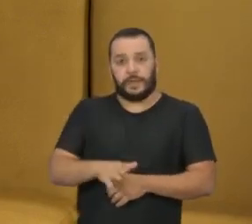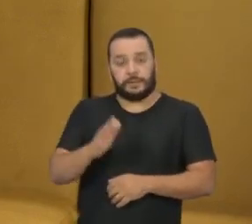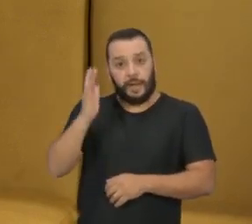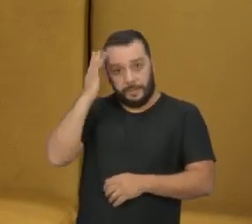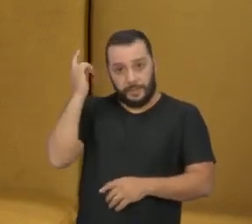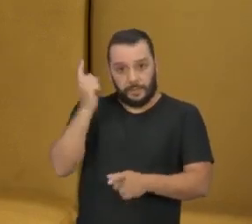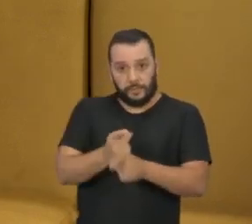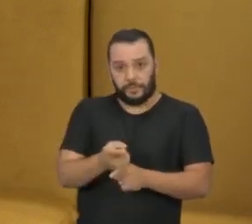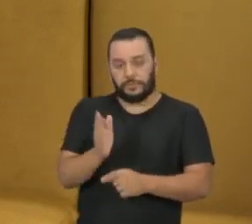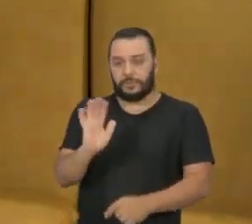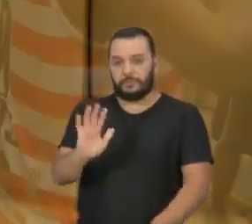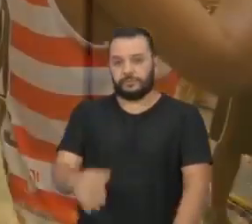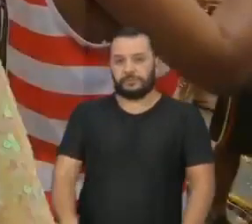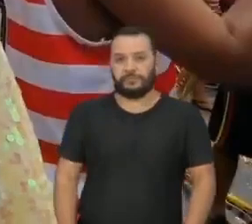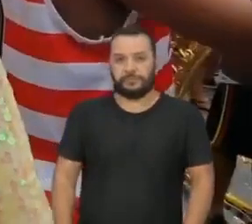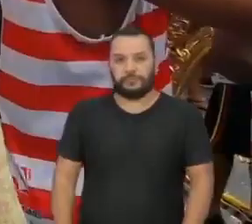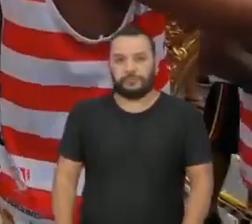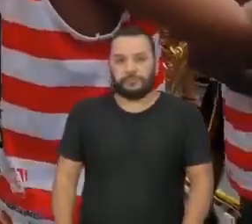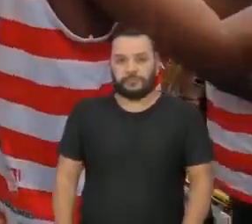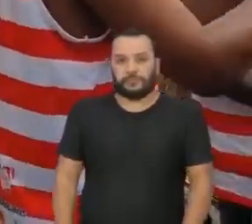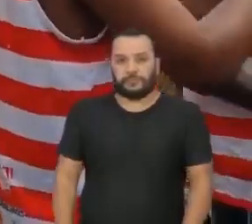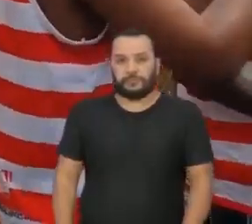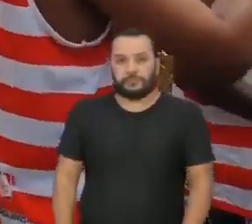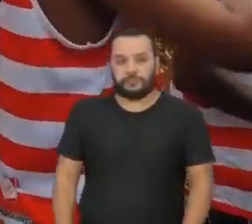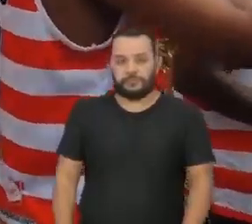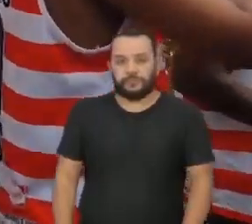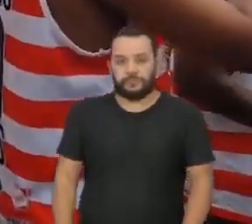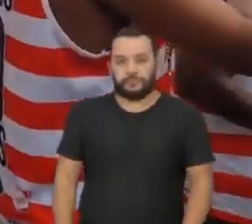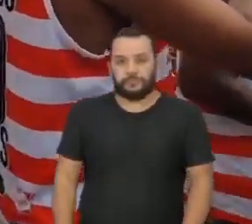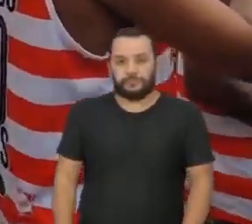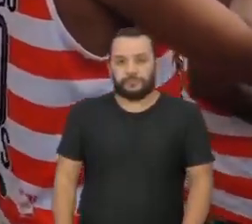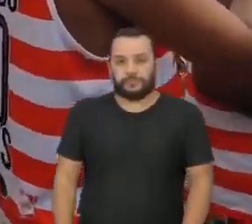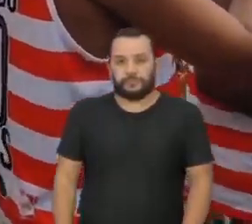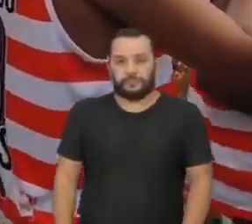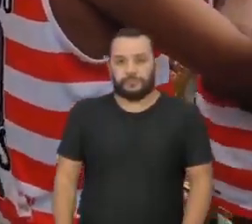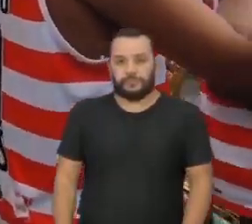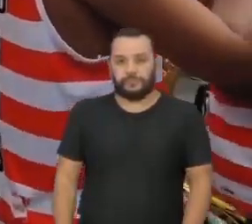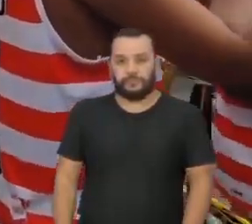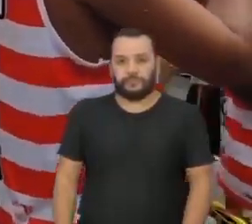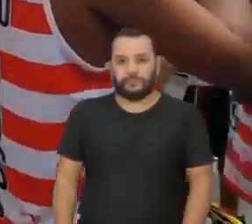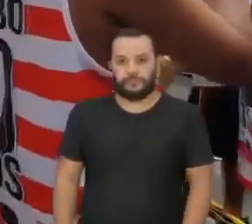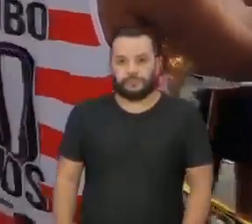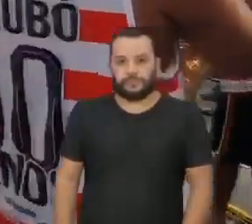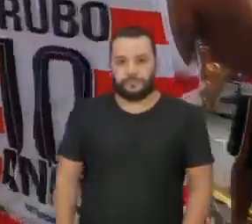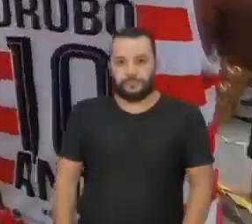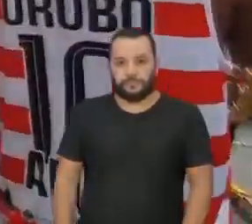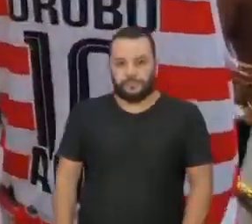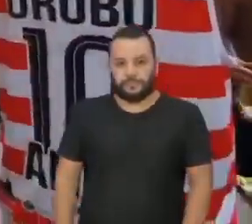aqui amanhã. Até lá.